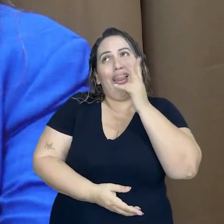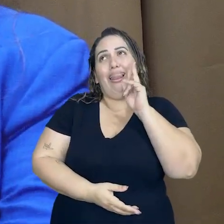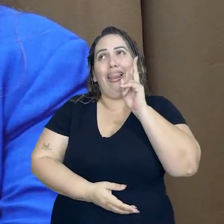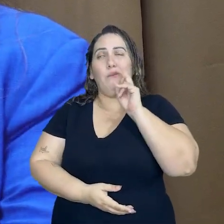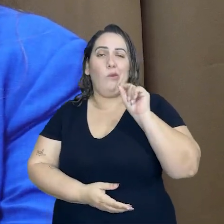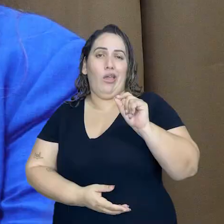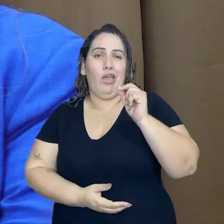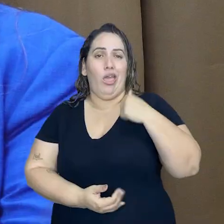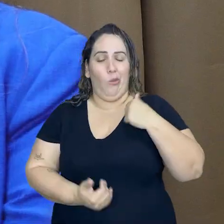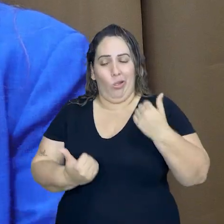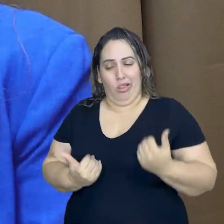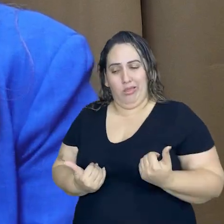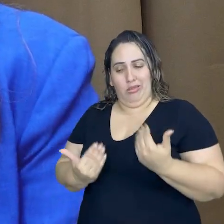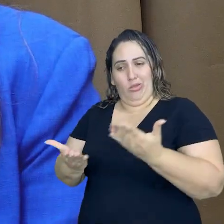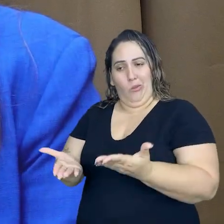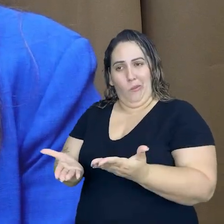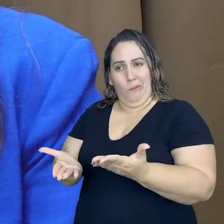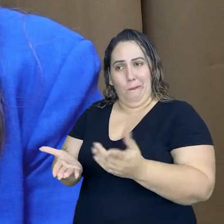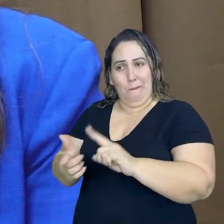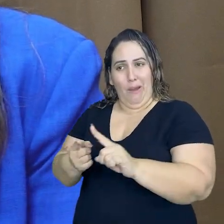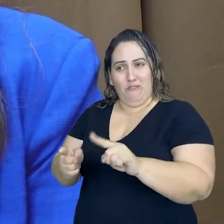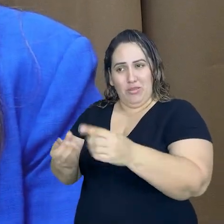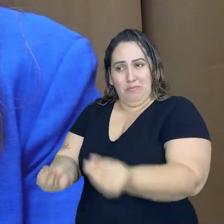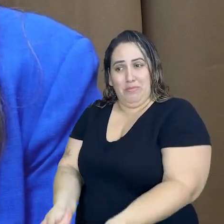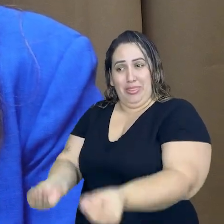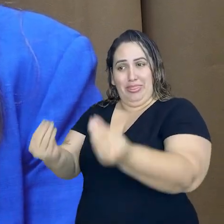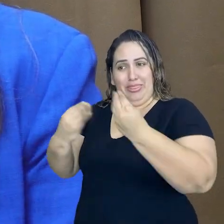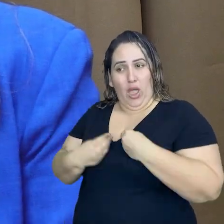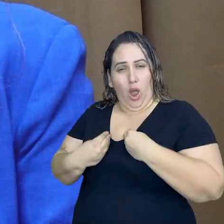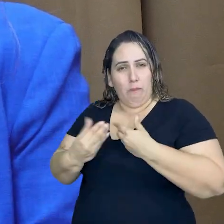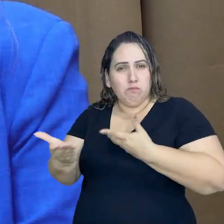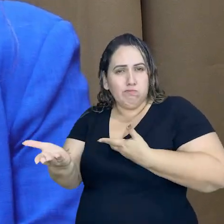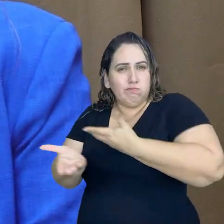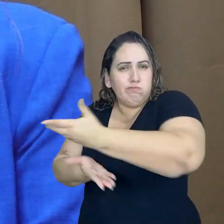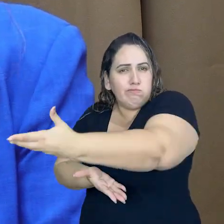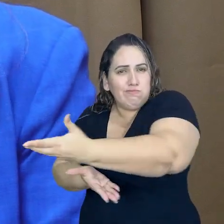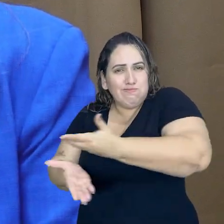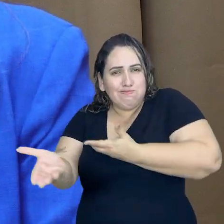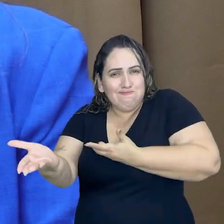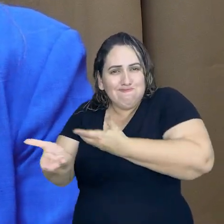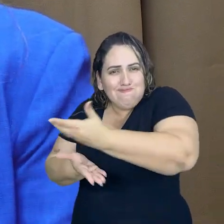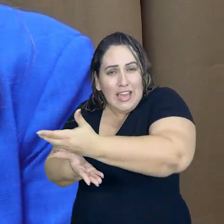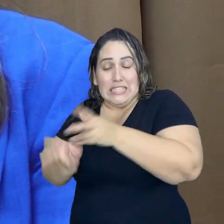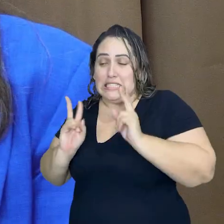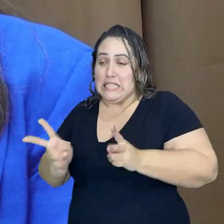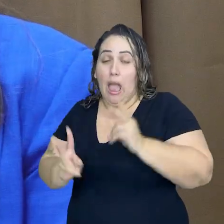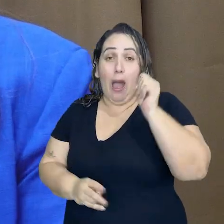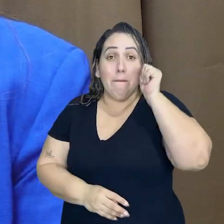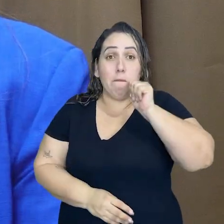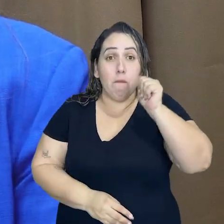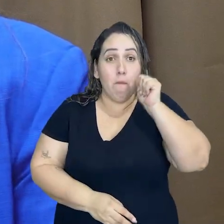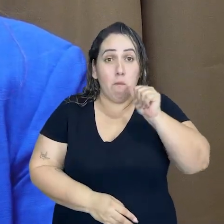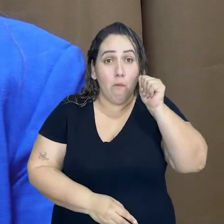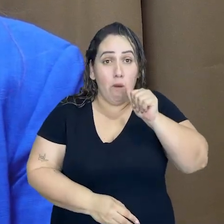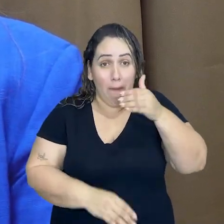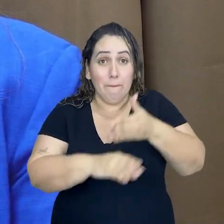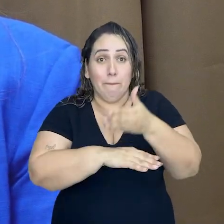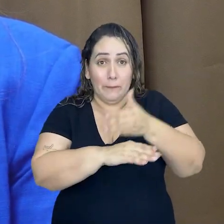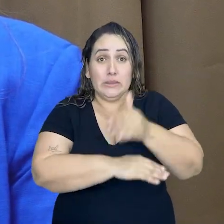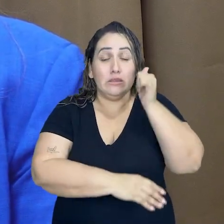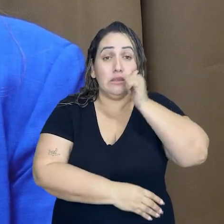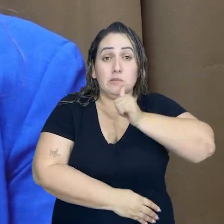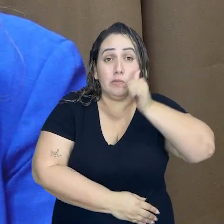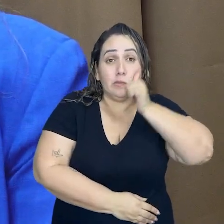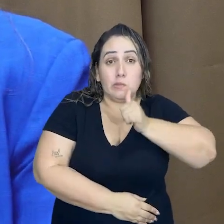uma paridade. Os homens gastam 88% a mais do que as mulheres numa eleição, por